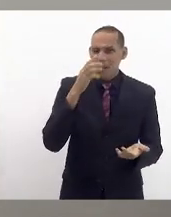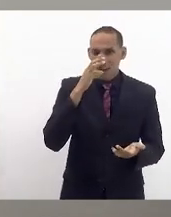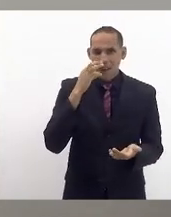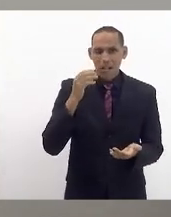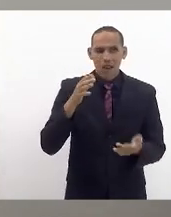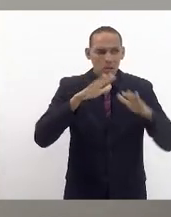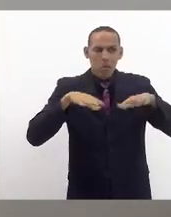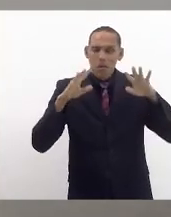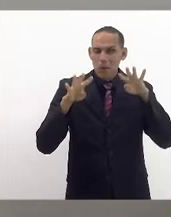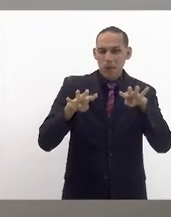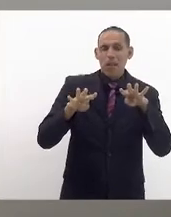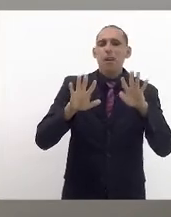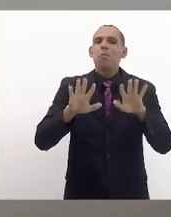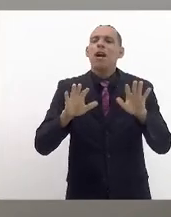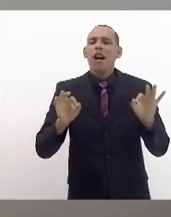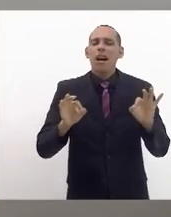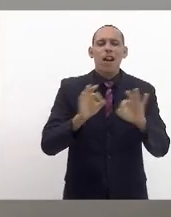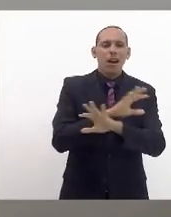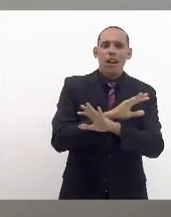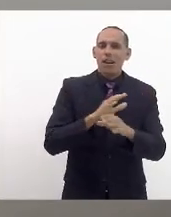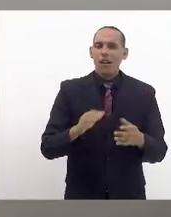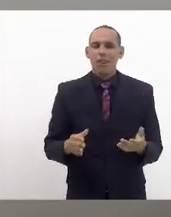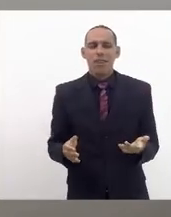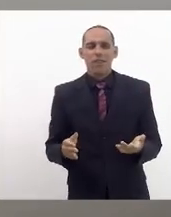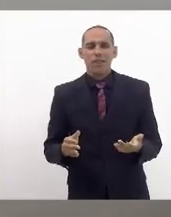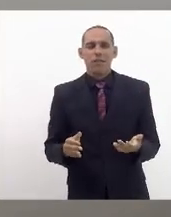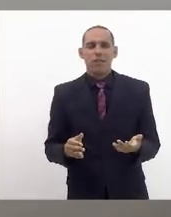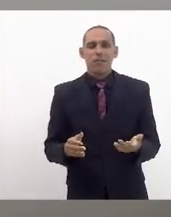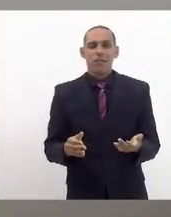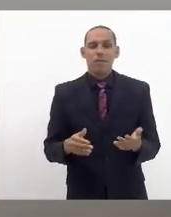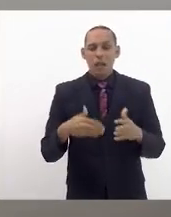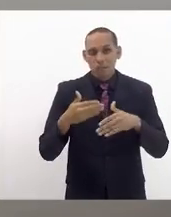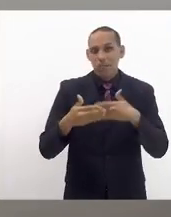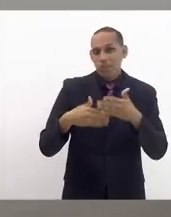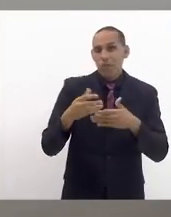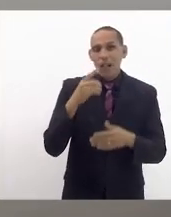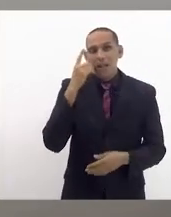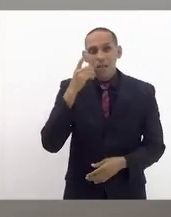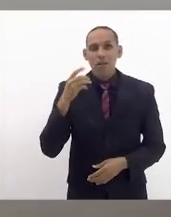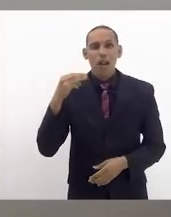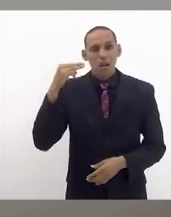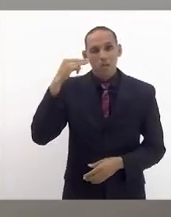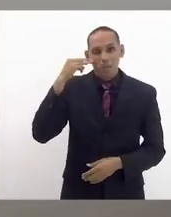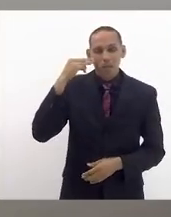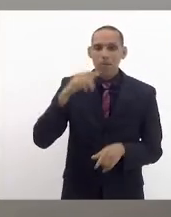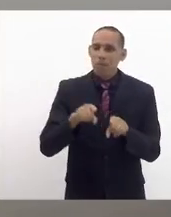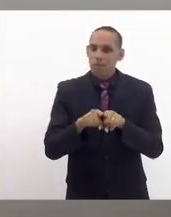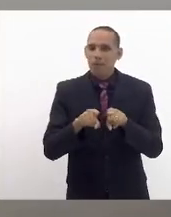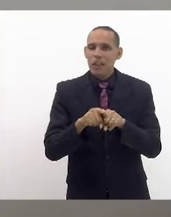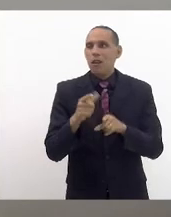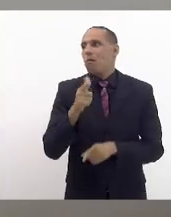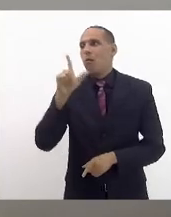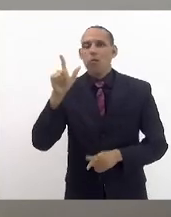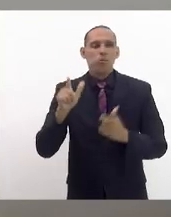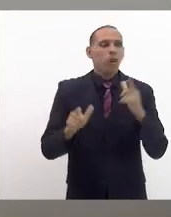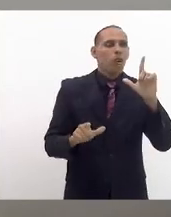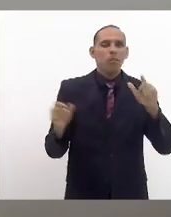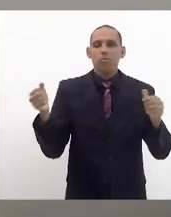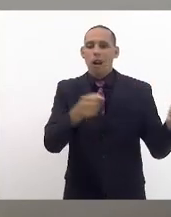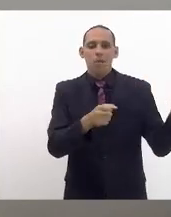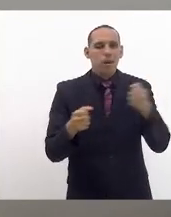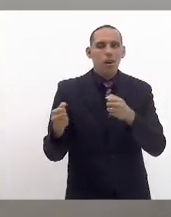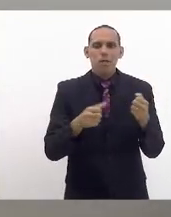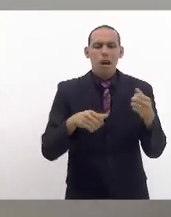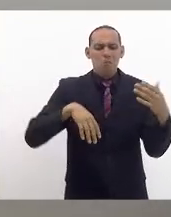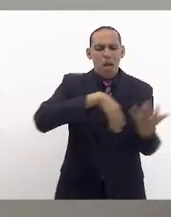esse caso, porque daqui a pouco vai a nossa querida deputada Mônica também, e vem outro, e esse negócio vira